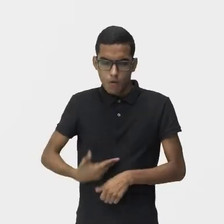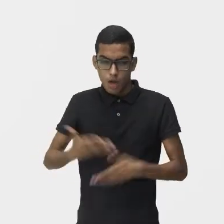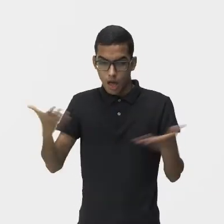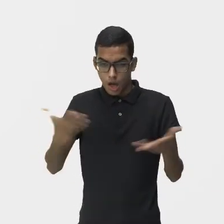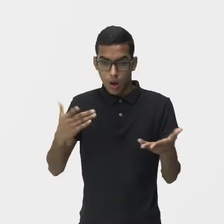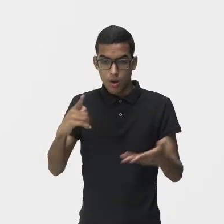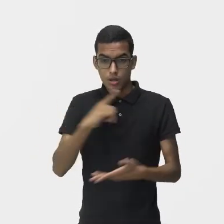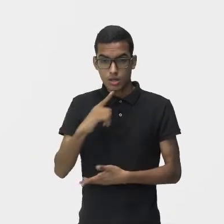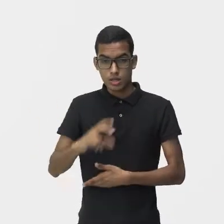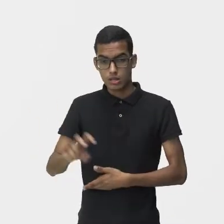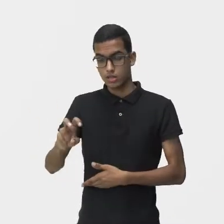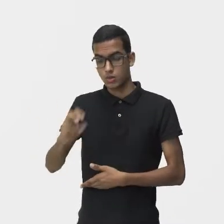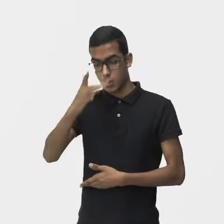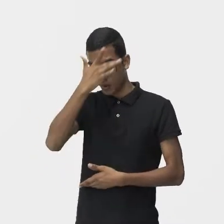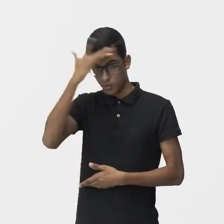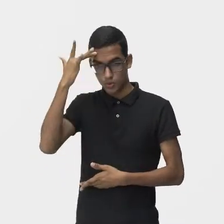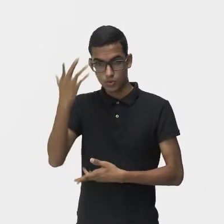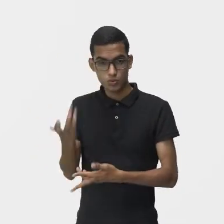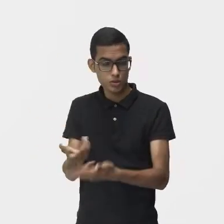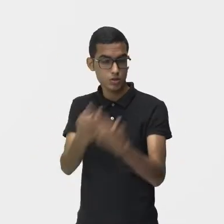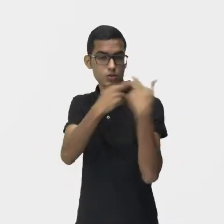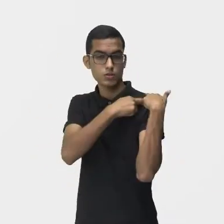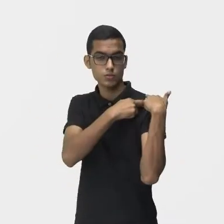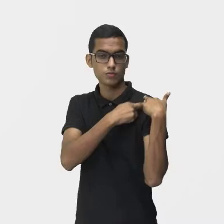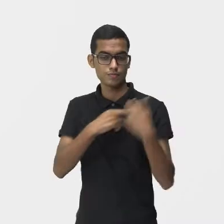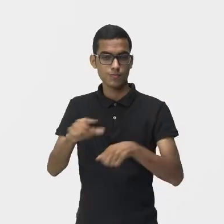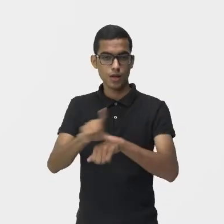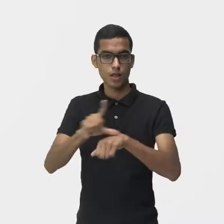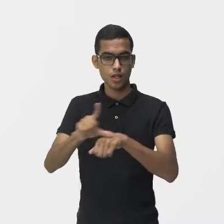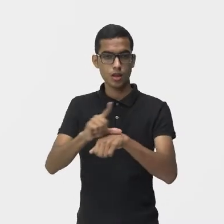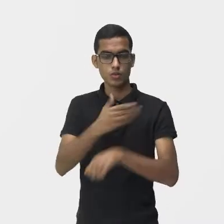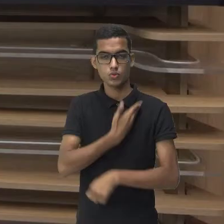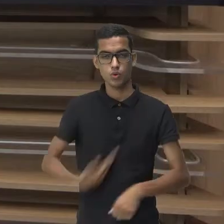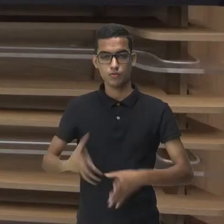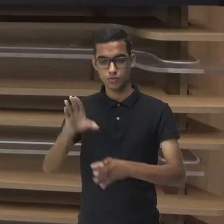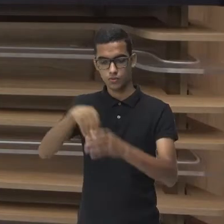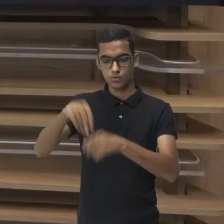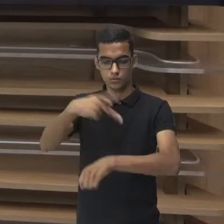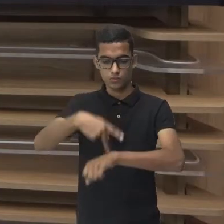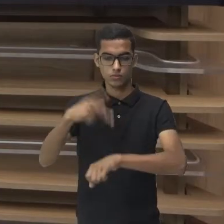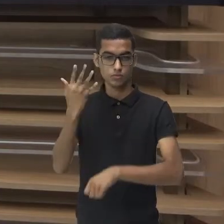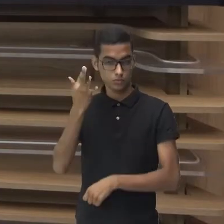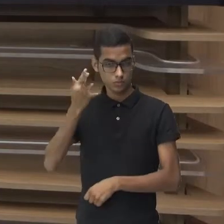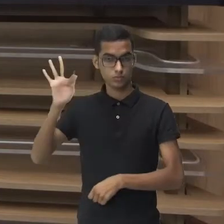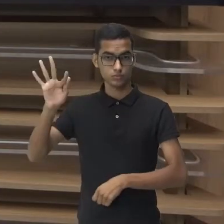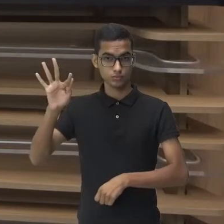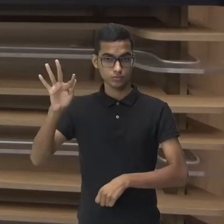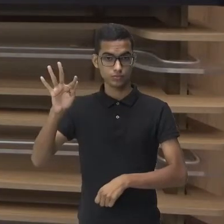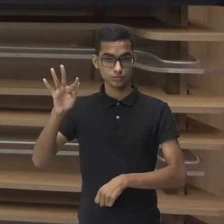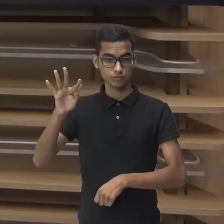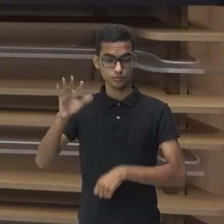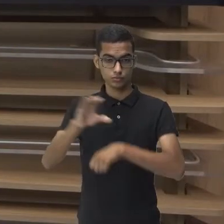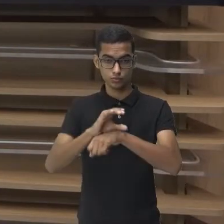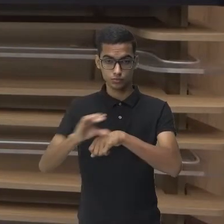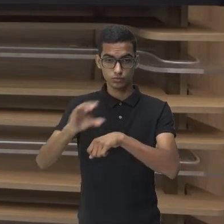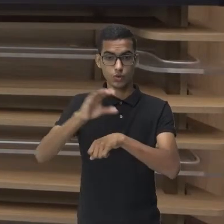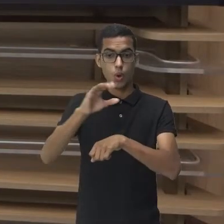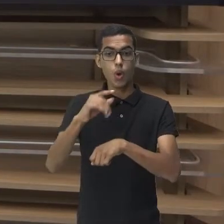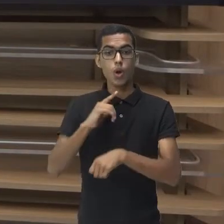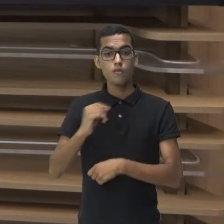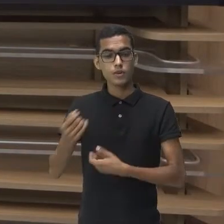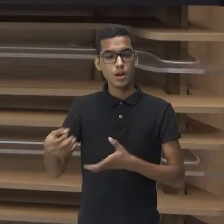5 pessoas que serão responsáveis pela liderança do governo dentro da França. Essa Constituição ficaria pronta